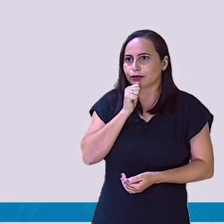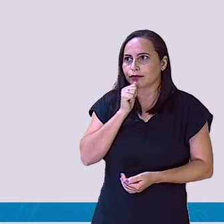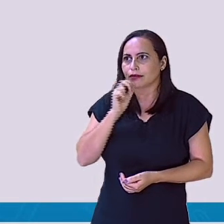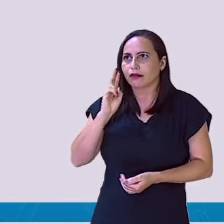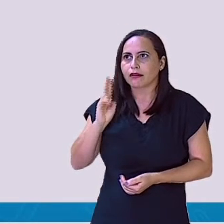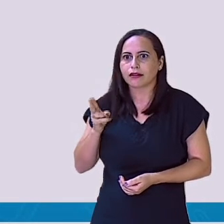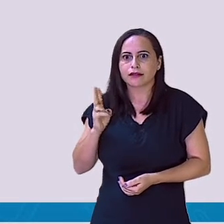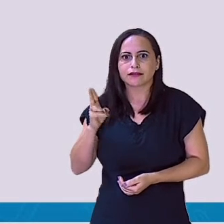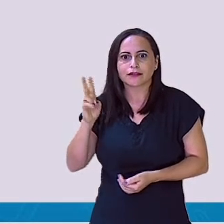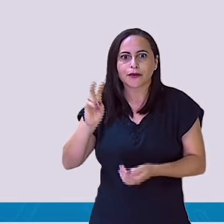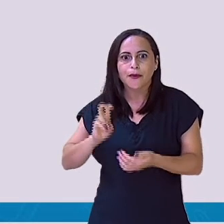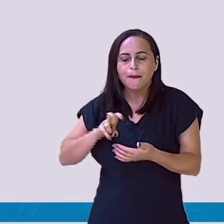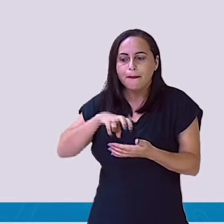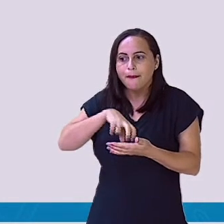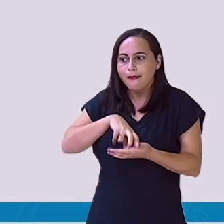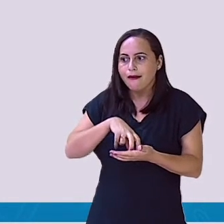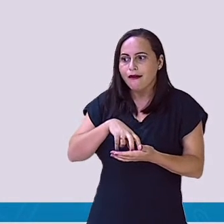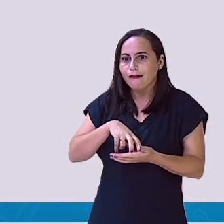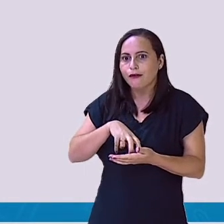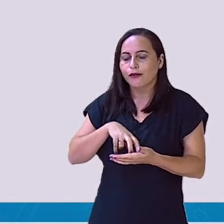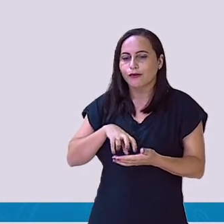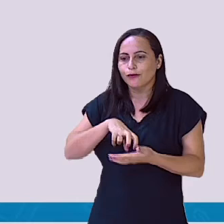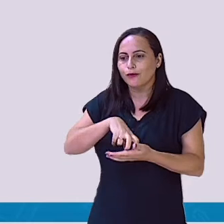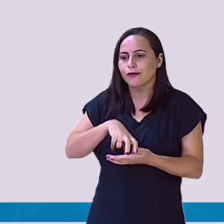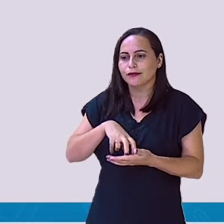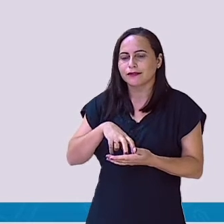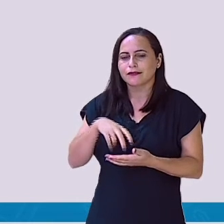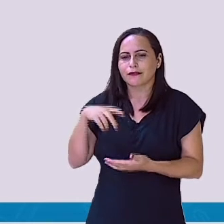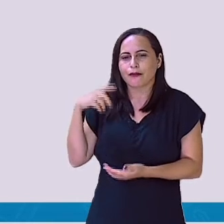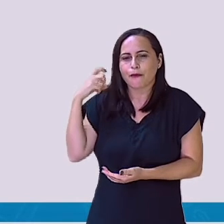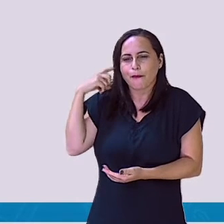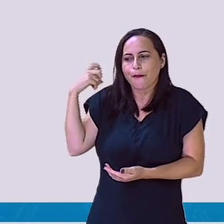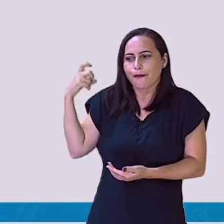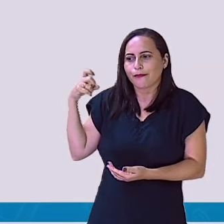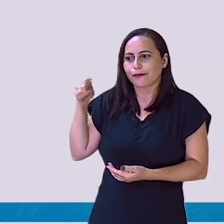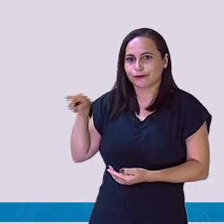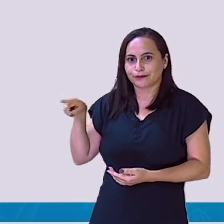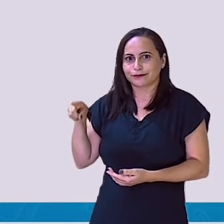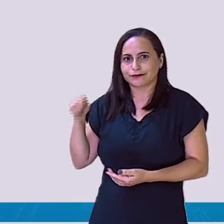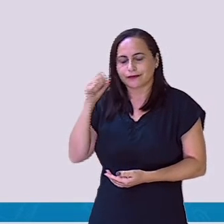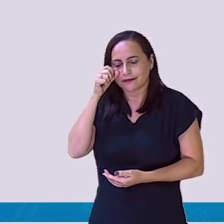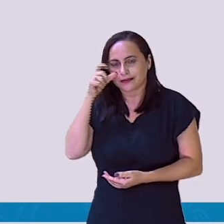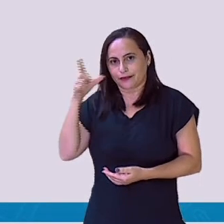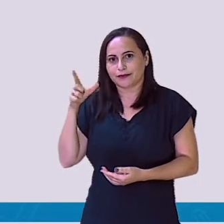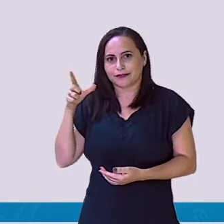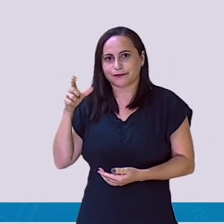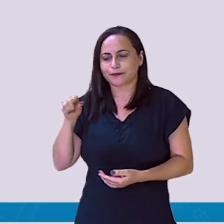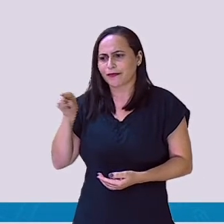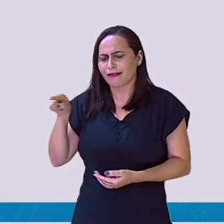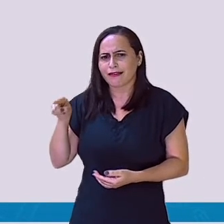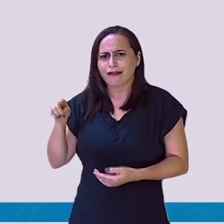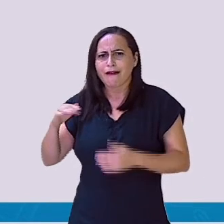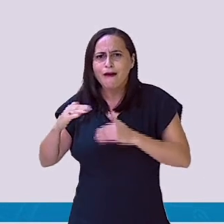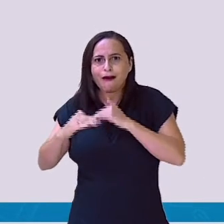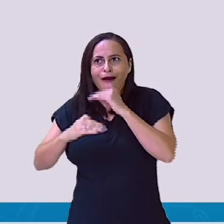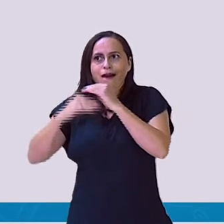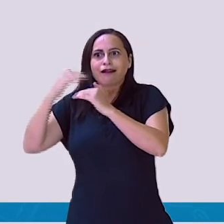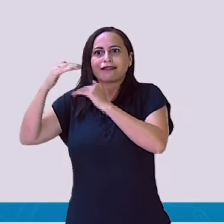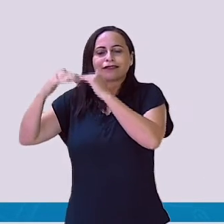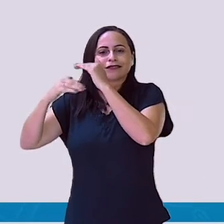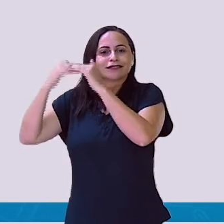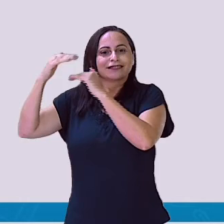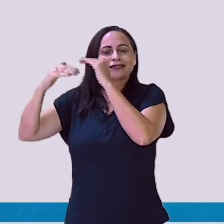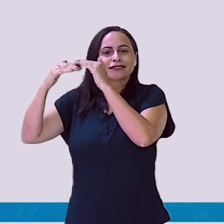manhãs. Fabrício cresceu ouvindo o canto dos pássaros, o cavalgar dos cavalos, a correnteza do